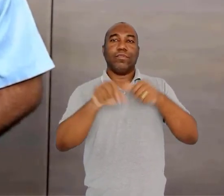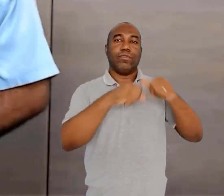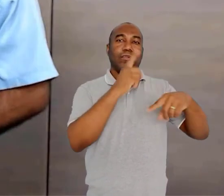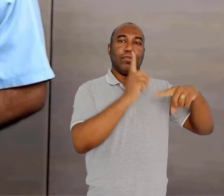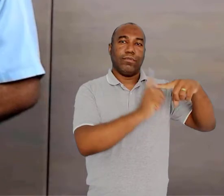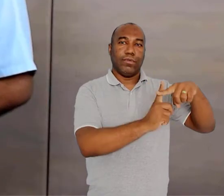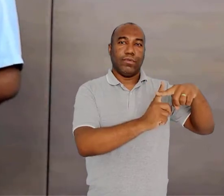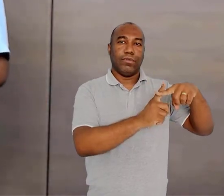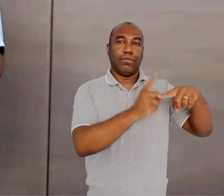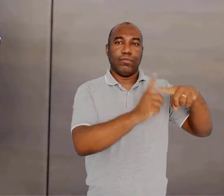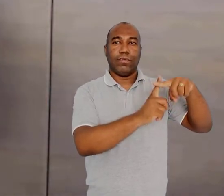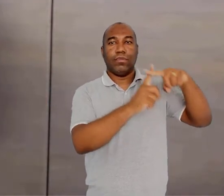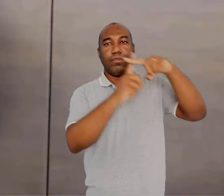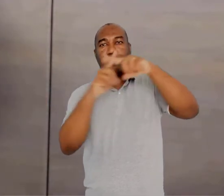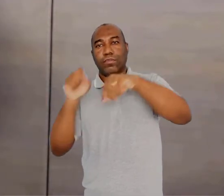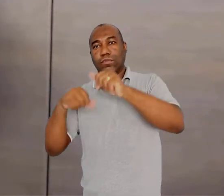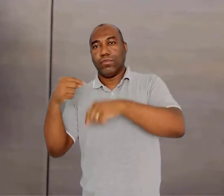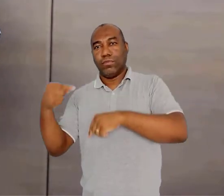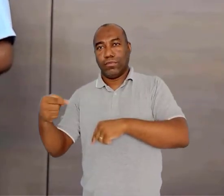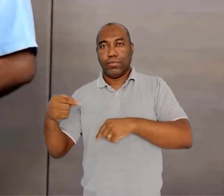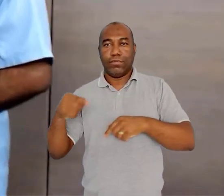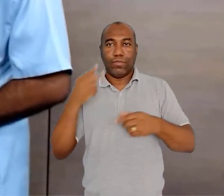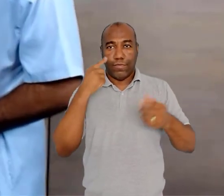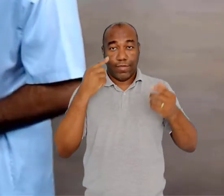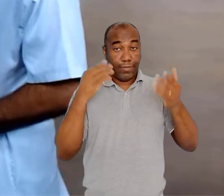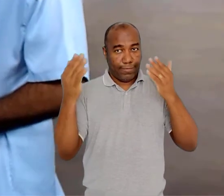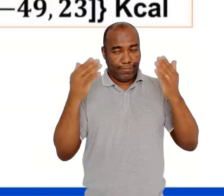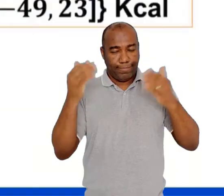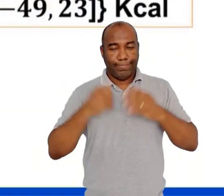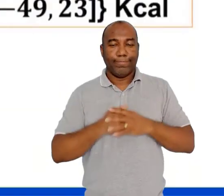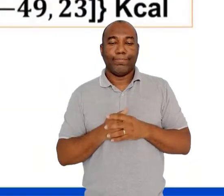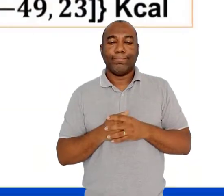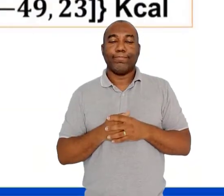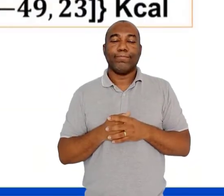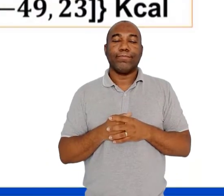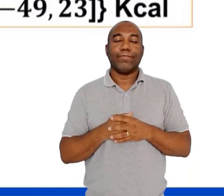cuidado possível aqui. Então, vamos lá. Voltando lá, menos